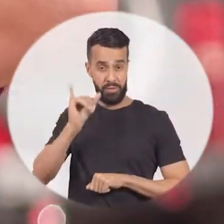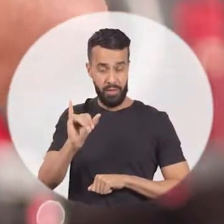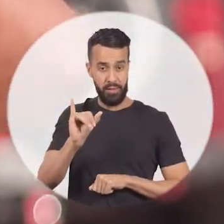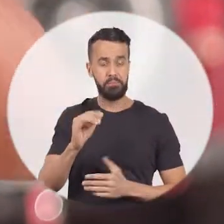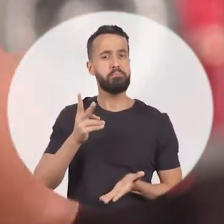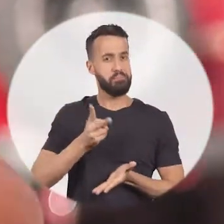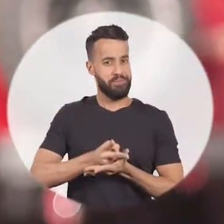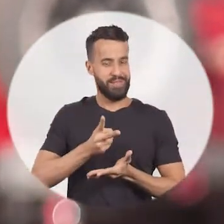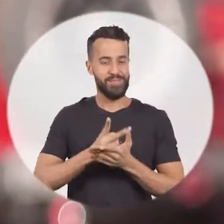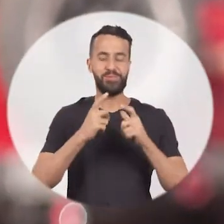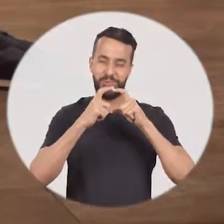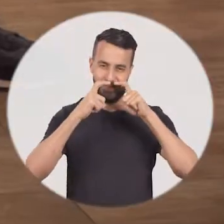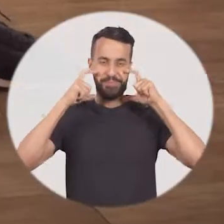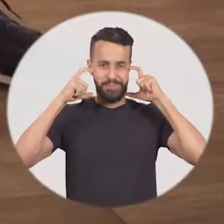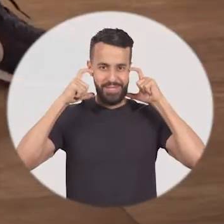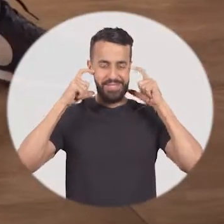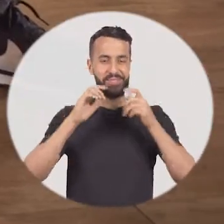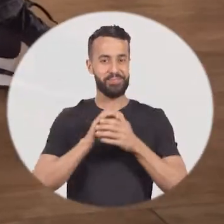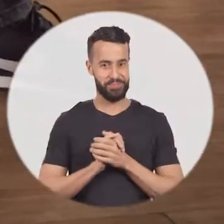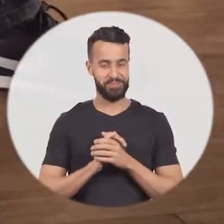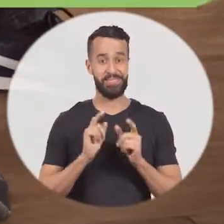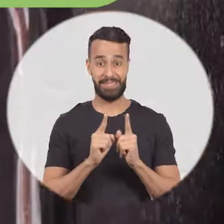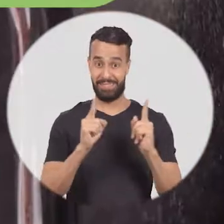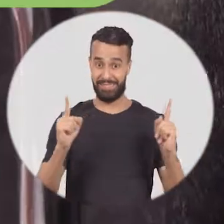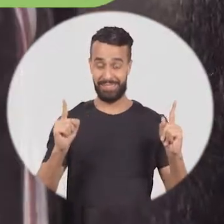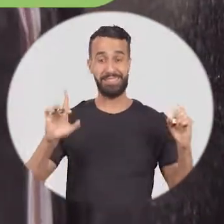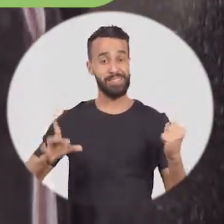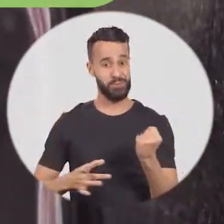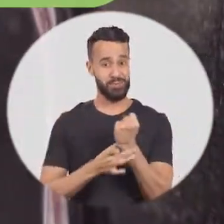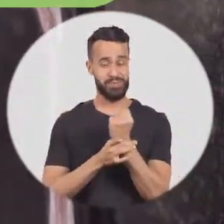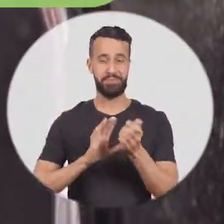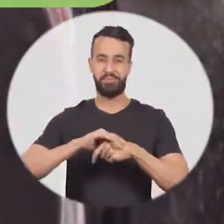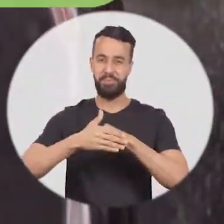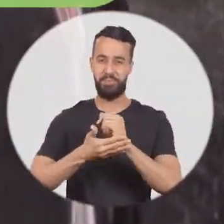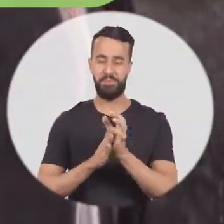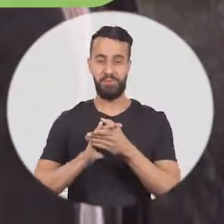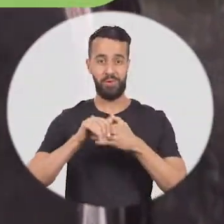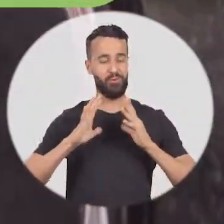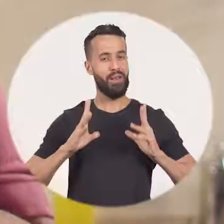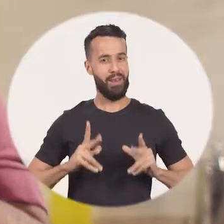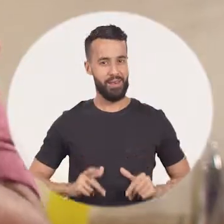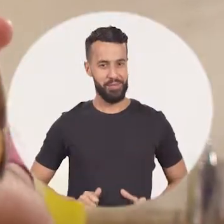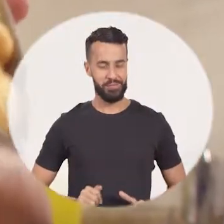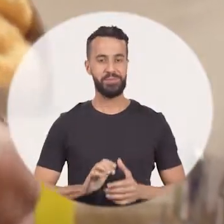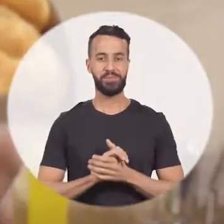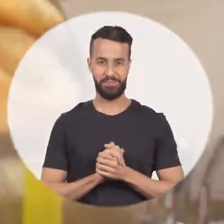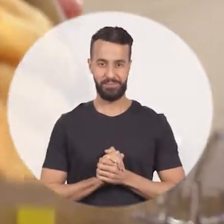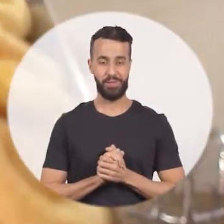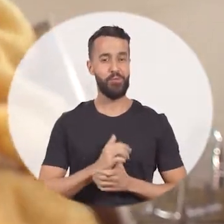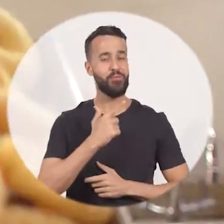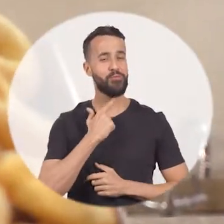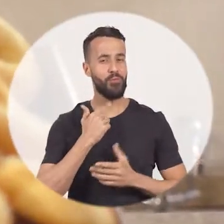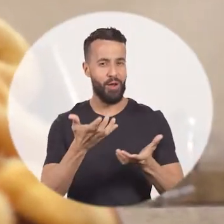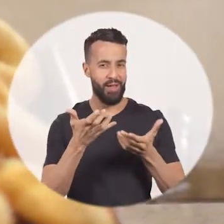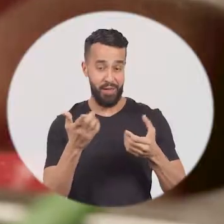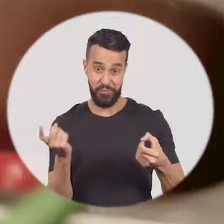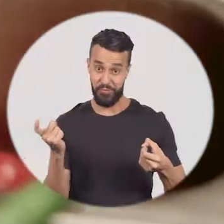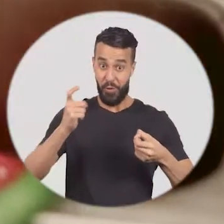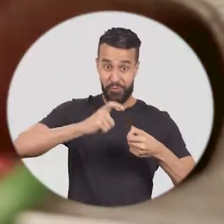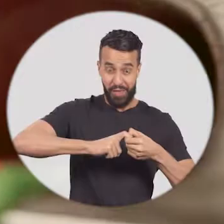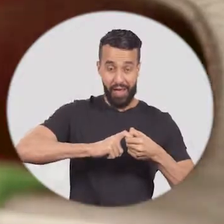E mantenha a máscara no rosto, distância segura e mãos higienizadas. Se não falta vontade de que